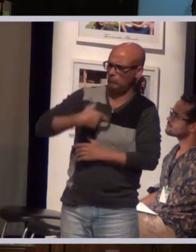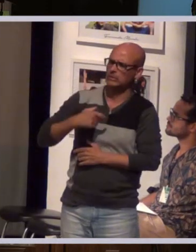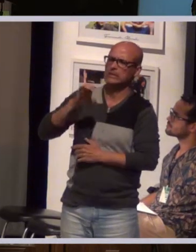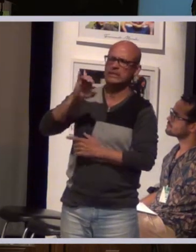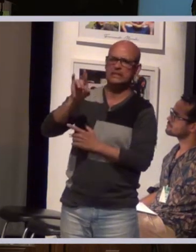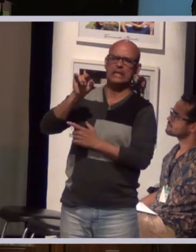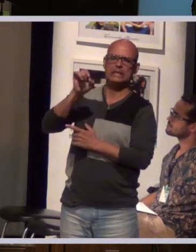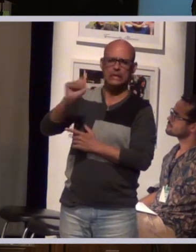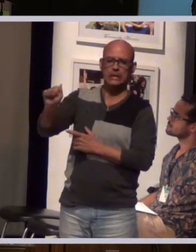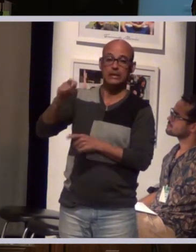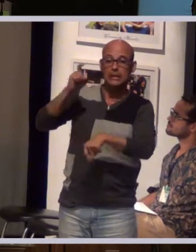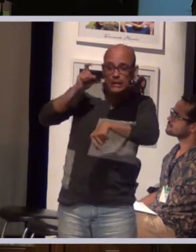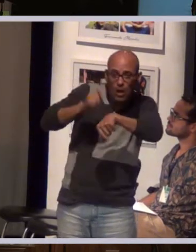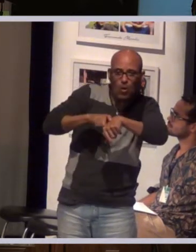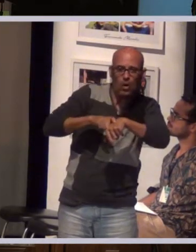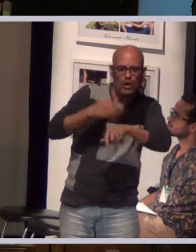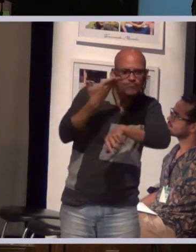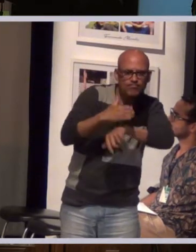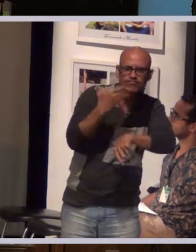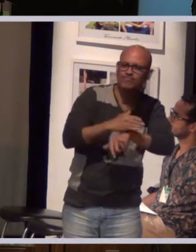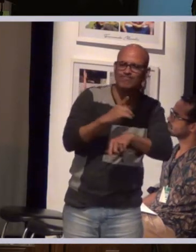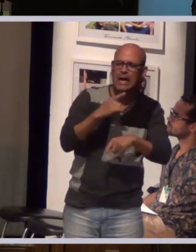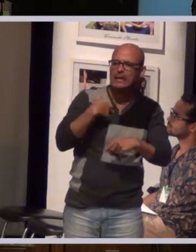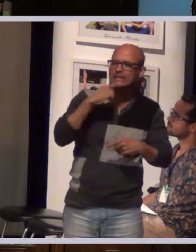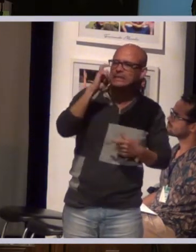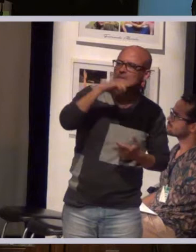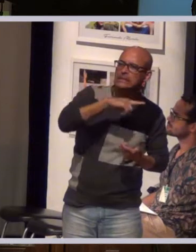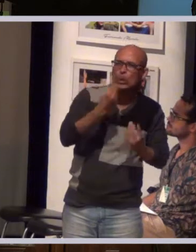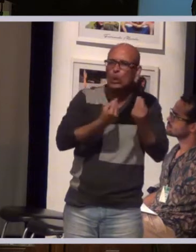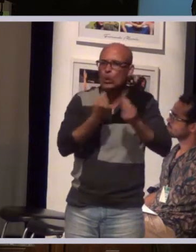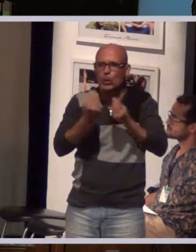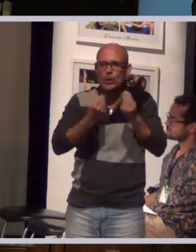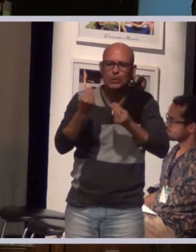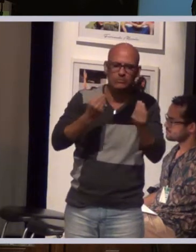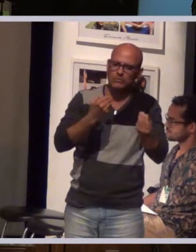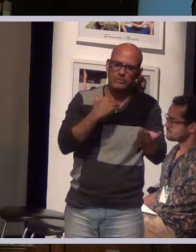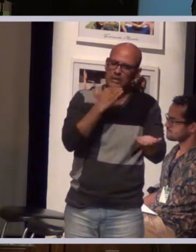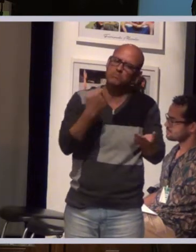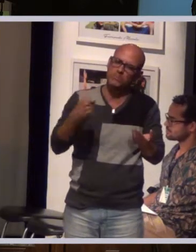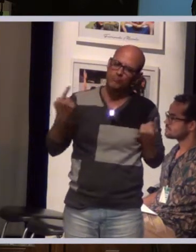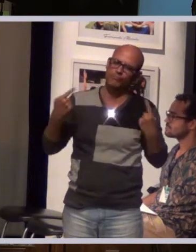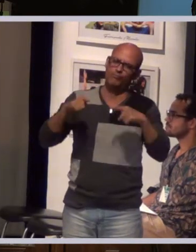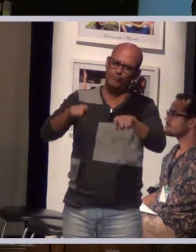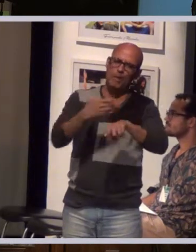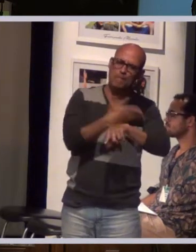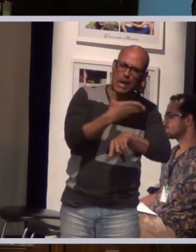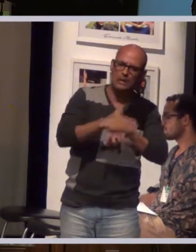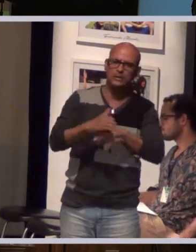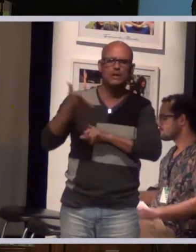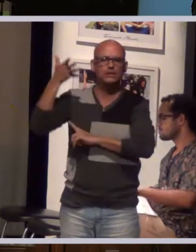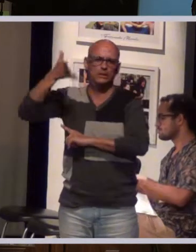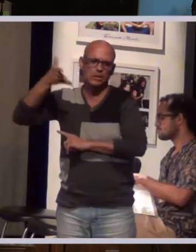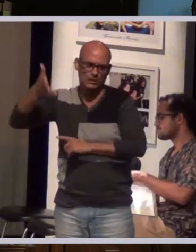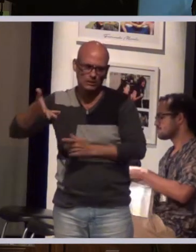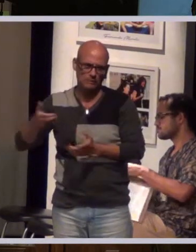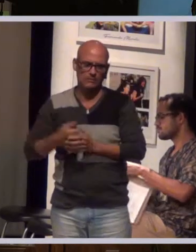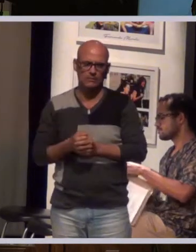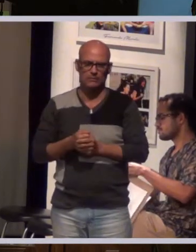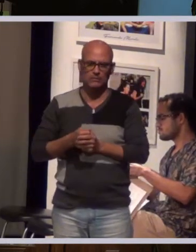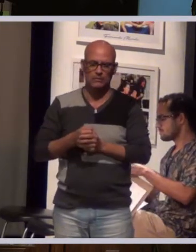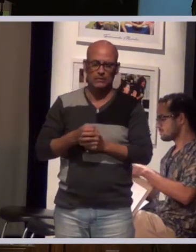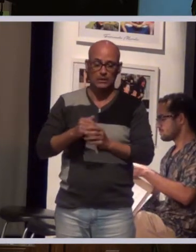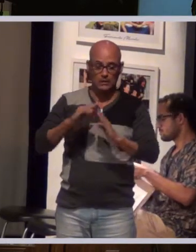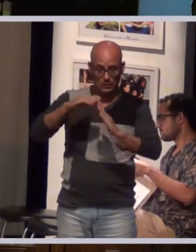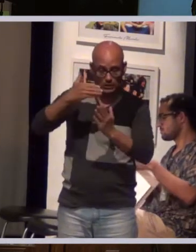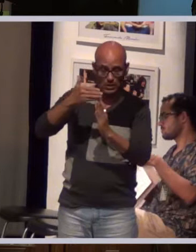ter dificuldade de implementar realmente na nossa sala de aula. Na escola, a